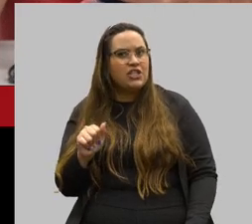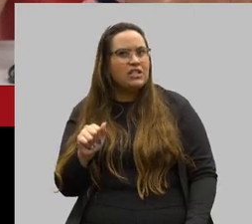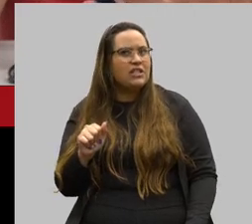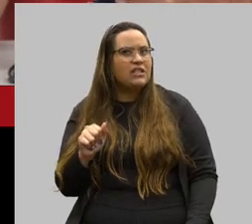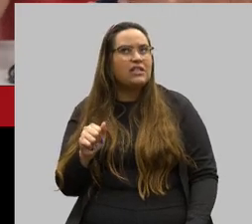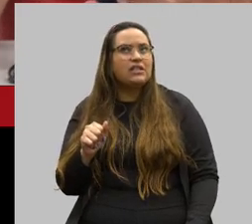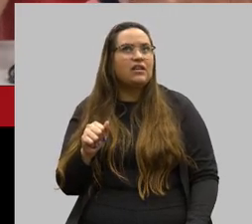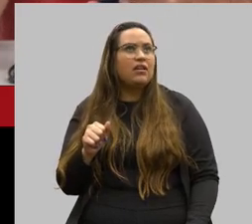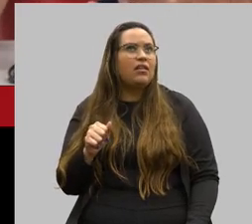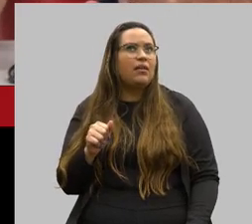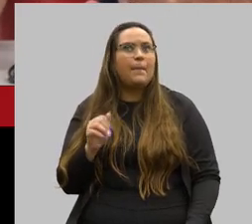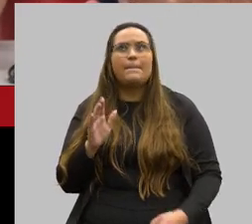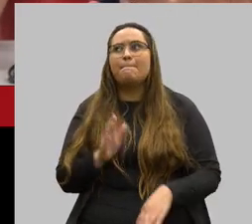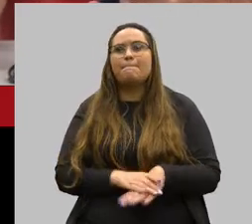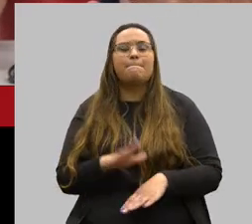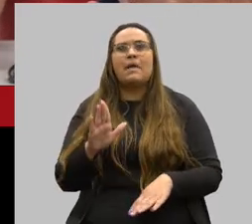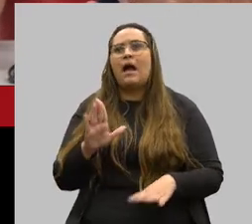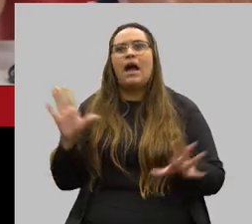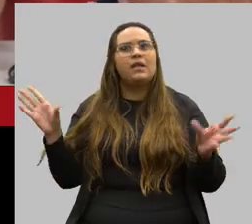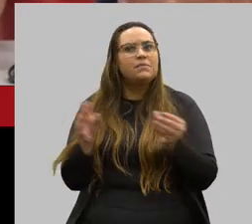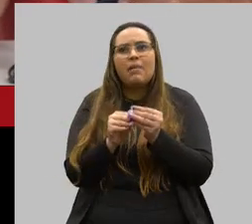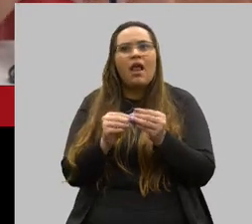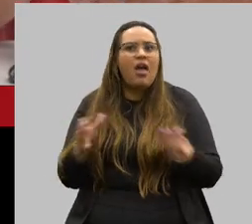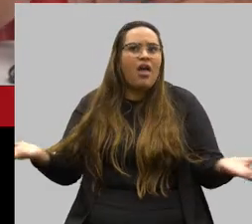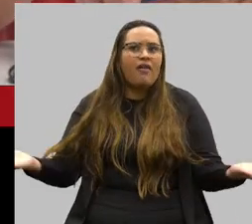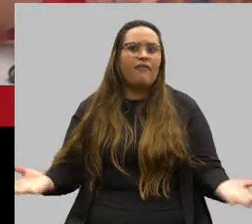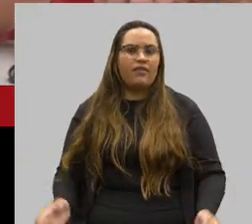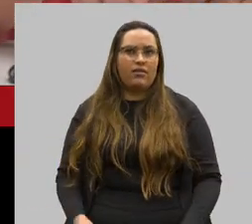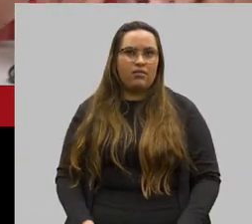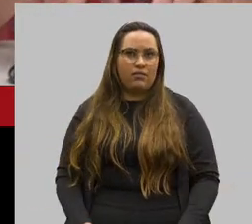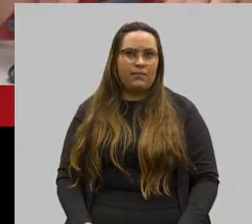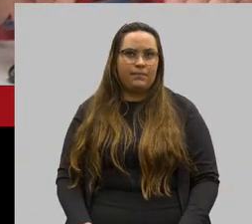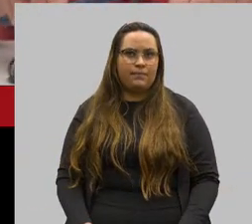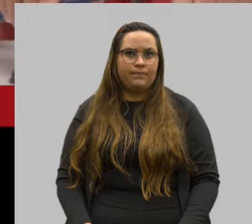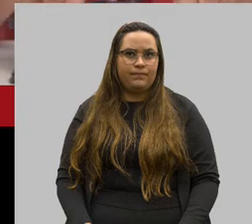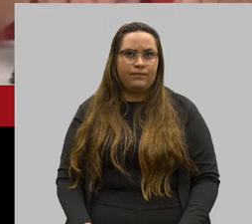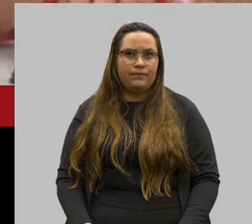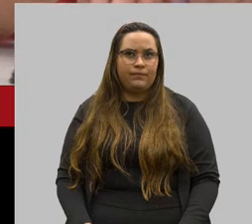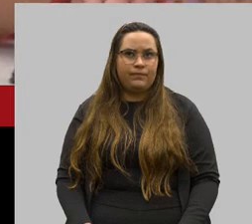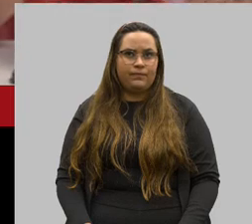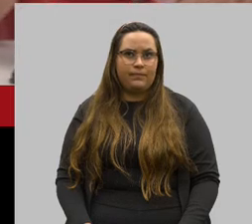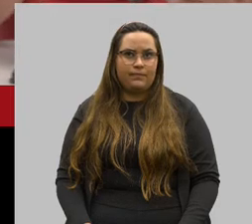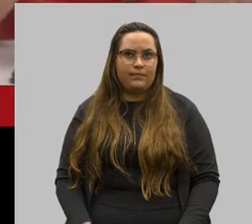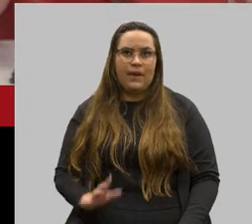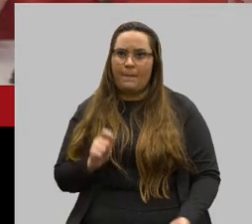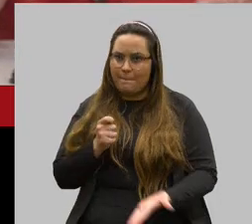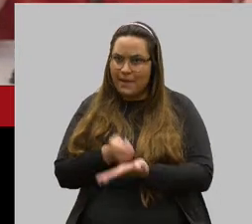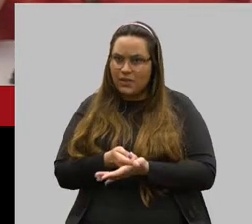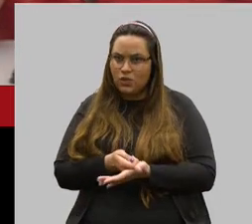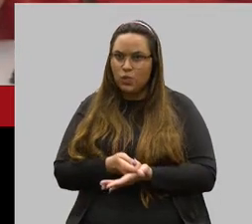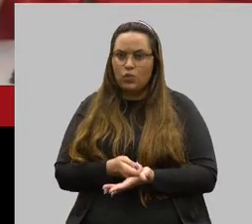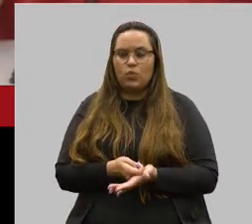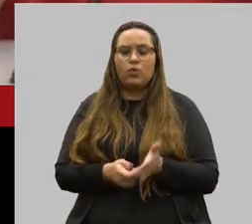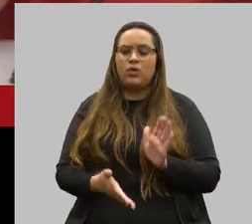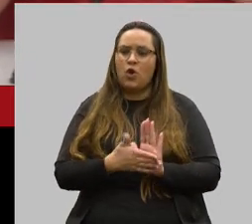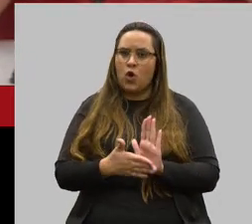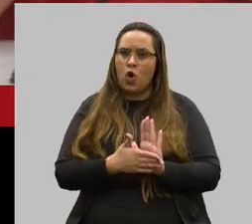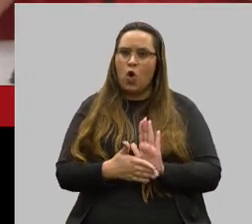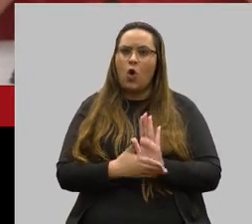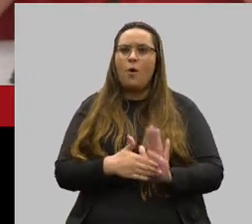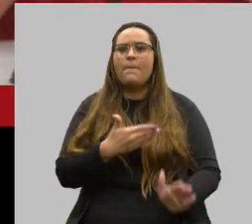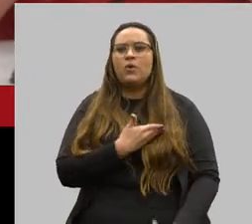mais trate desse assunto com mais veemência que seja mais dura para cobrar do governo uma tradução mais